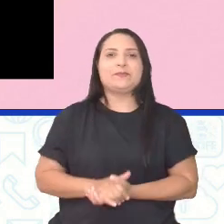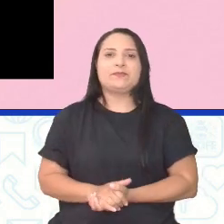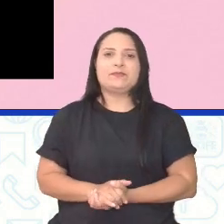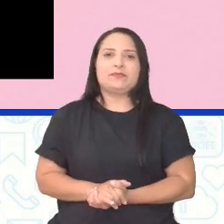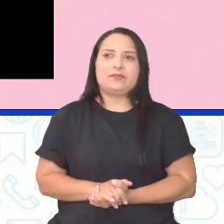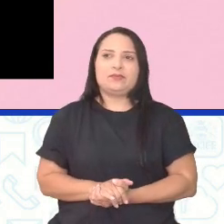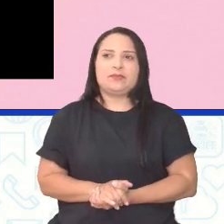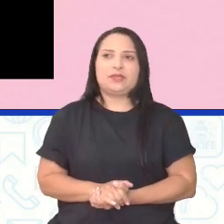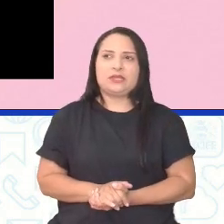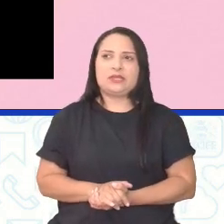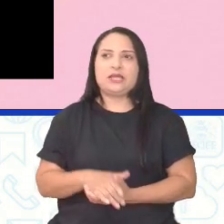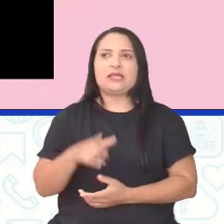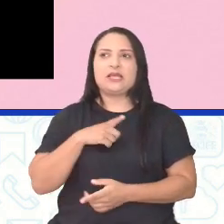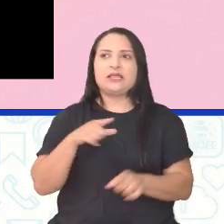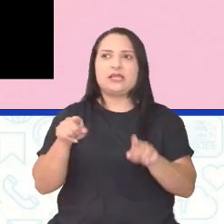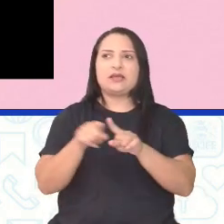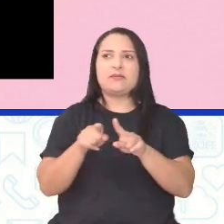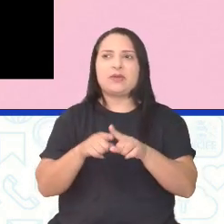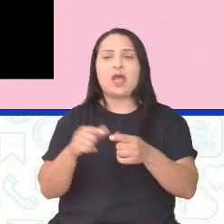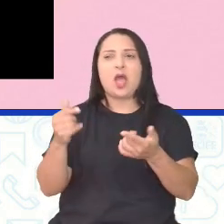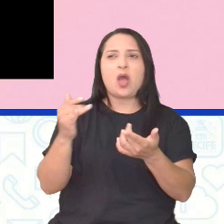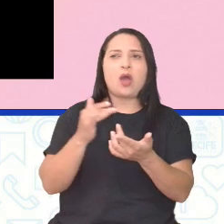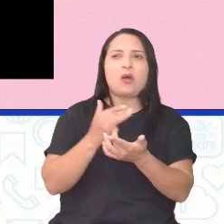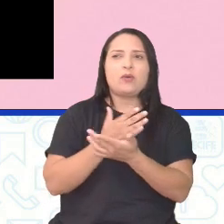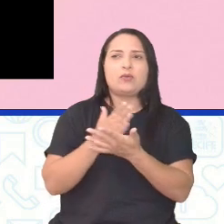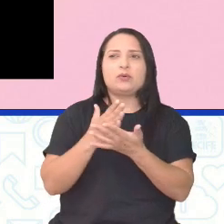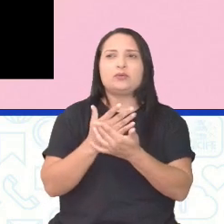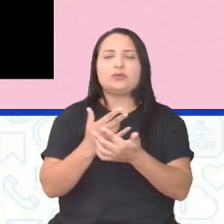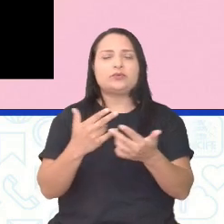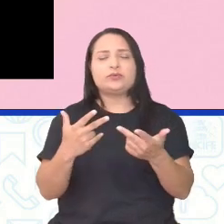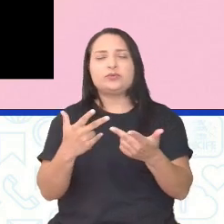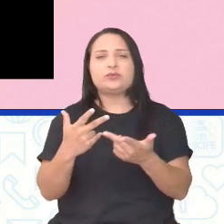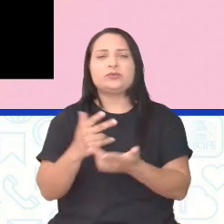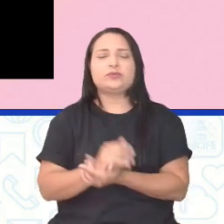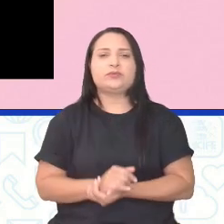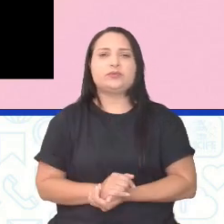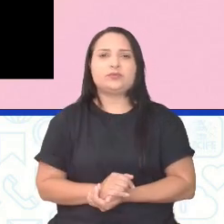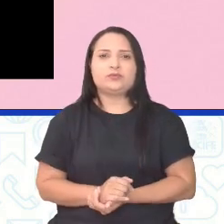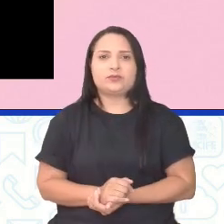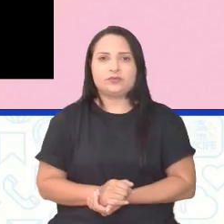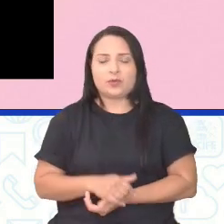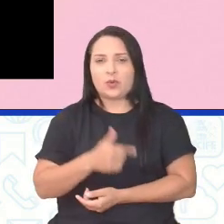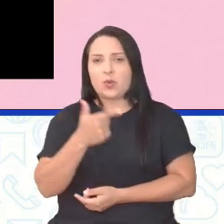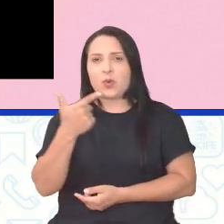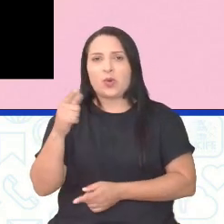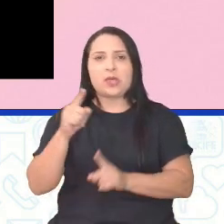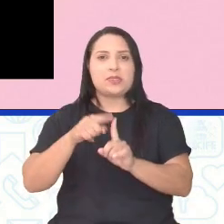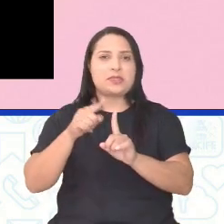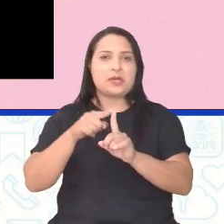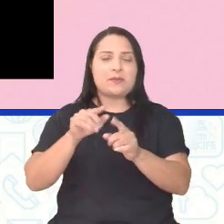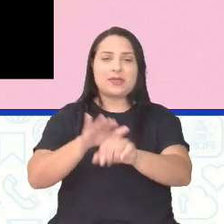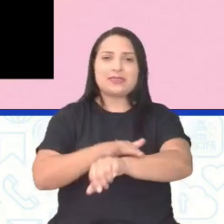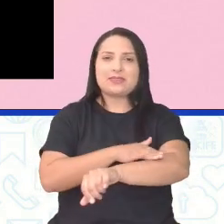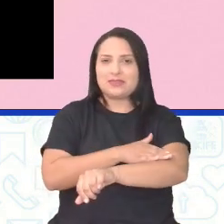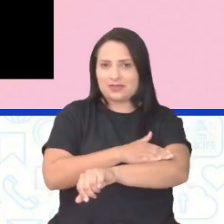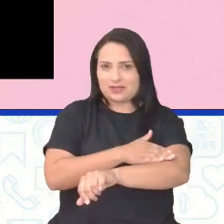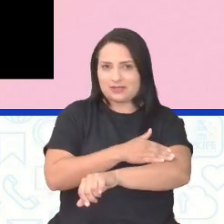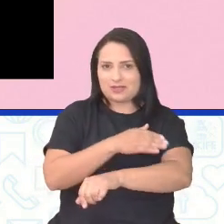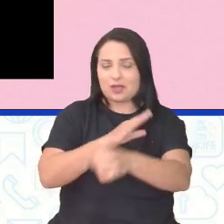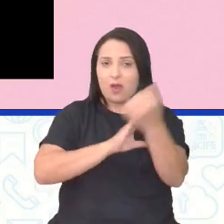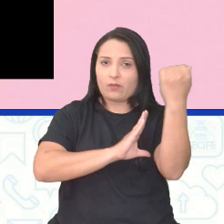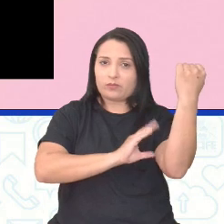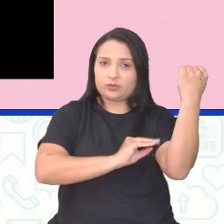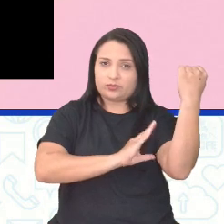né, da questão de alguns órgãos em relação aí ao outro tipo de tecido muscular.